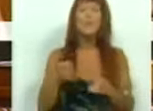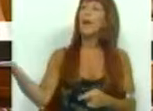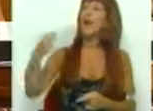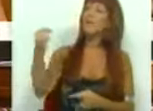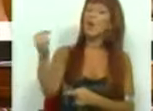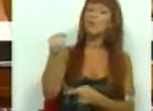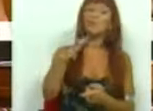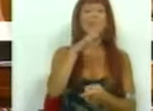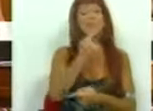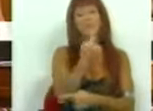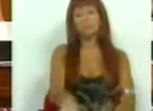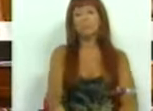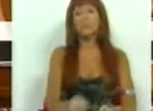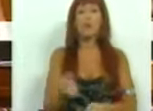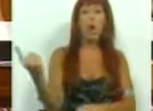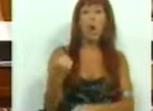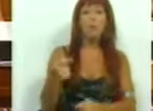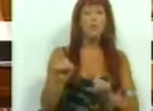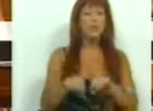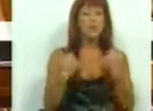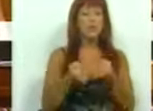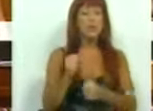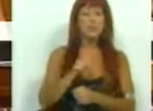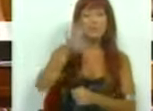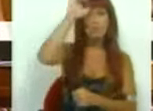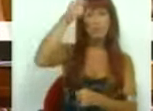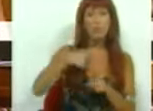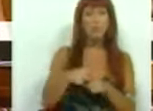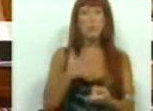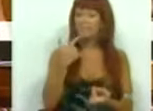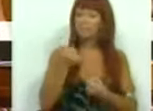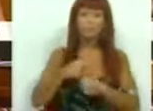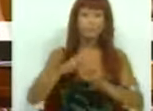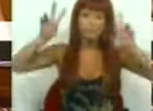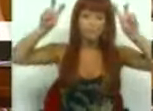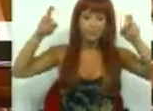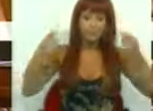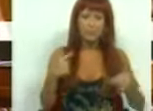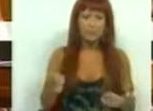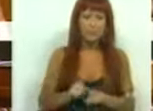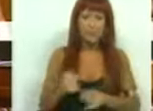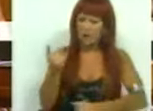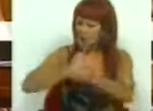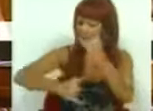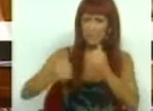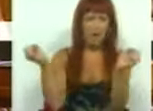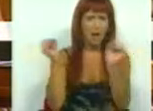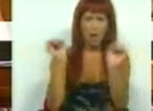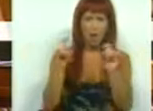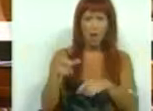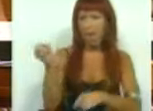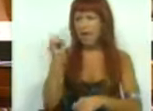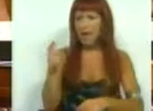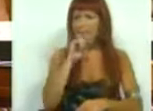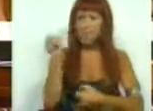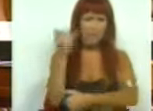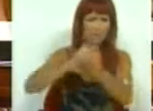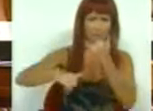venha contrapor que as obrigações sociais do Estado são inalienáveis e não são substituíveis por nada ou